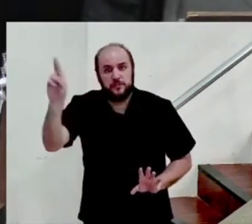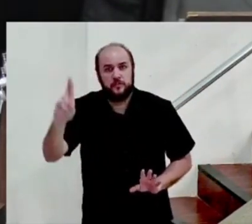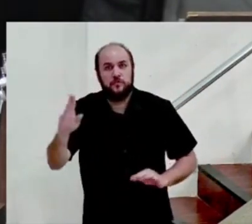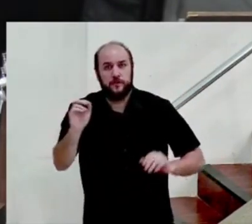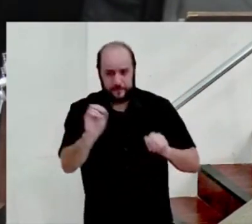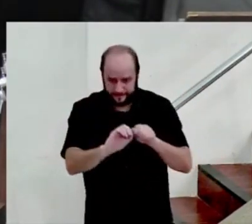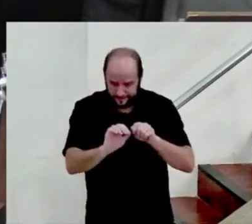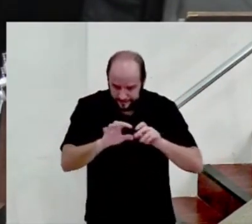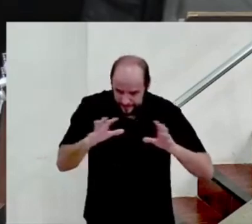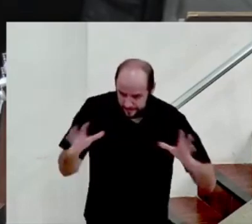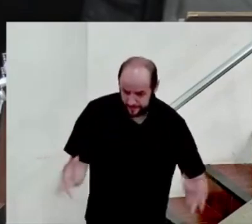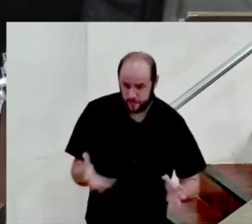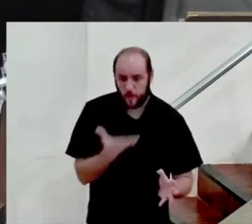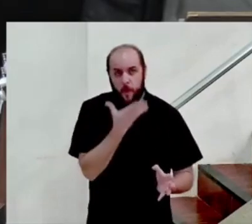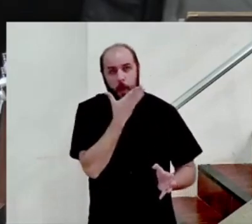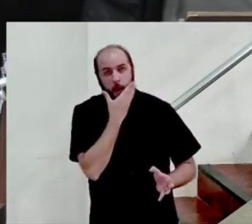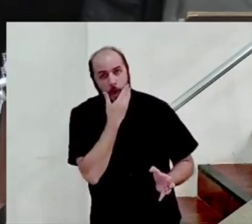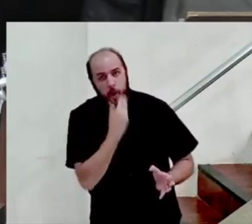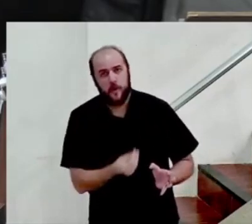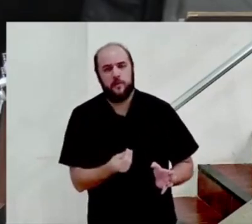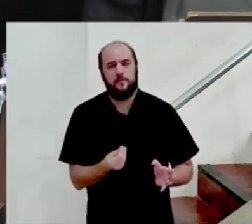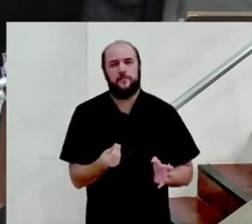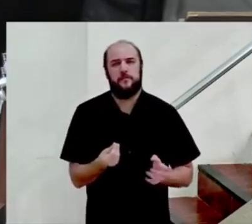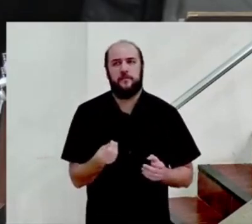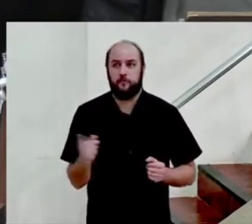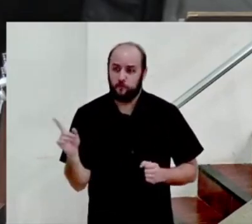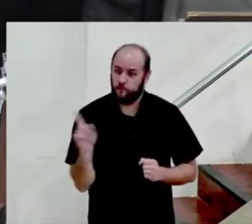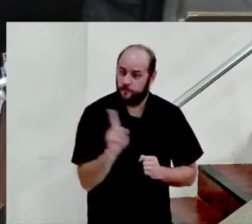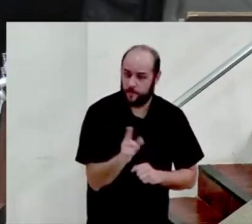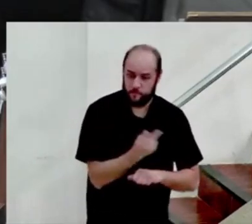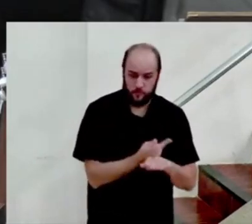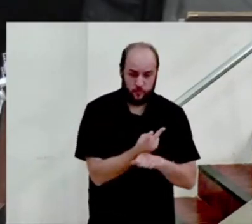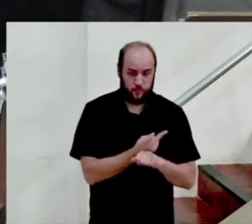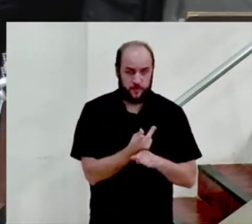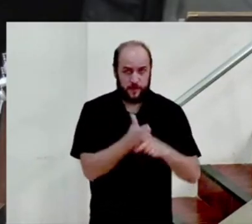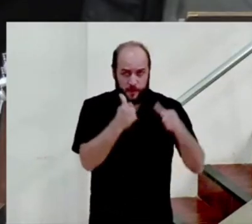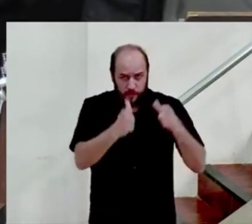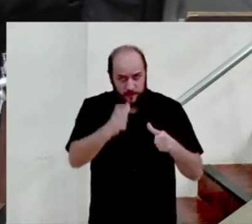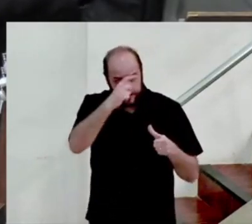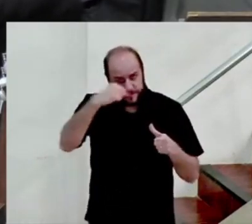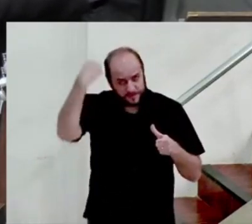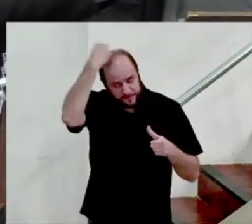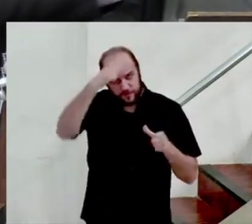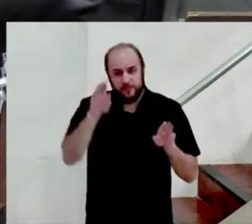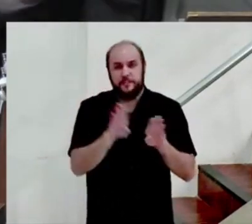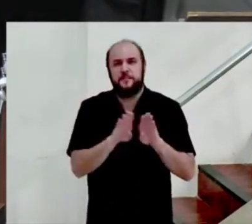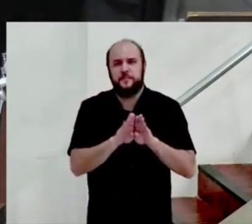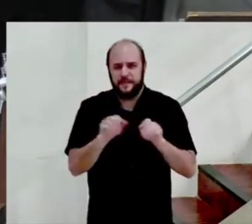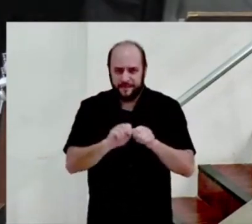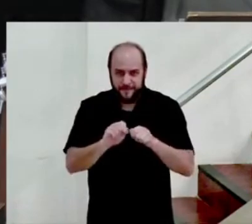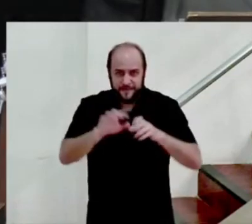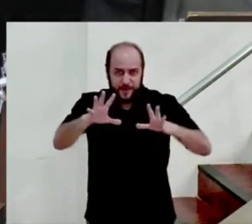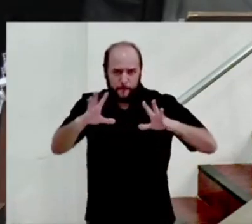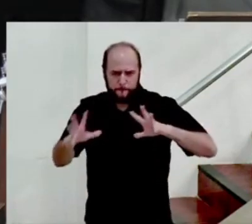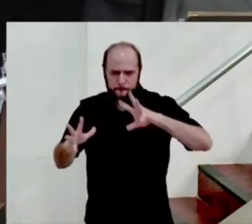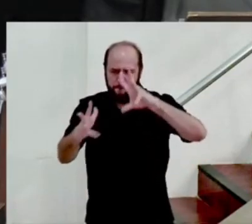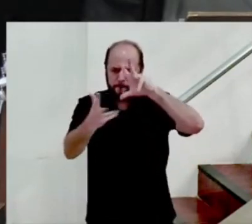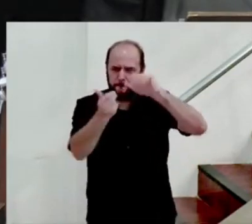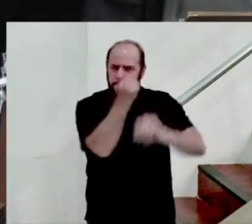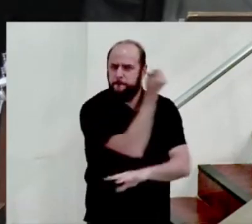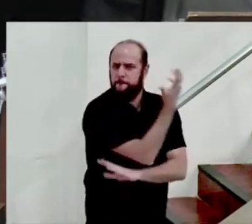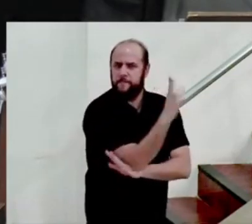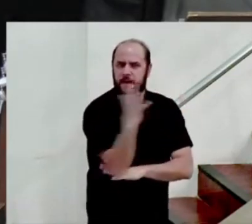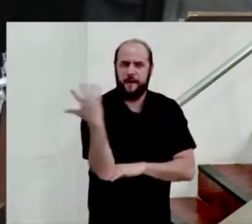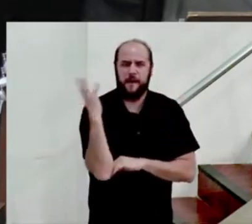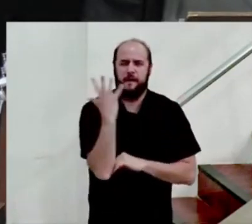se aproxima do tabernáculo para buscar santidade, também tinha criado um cosmos, criado uma natureza. Quando a gente